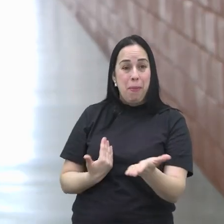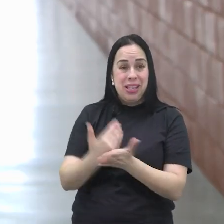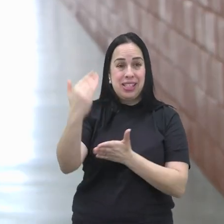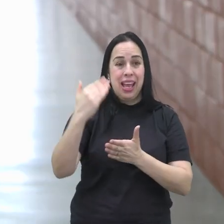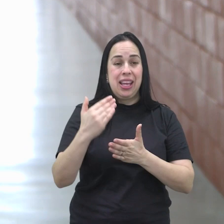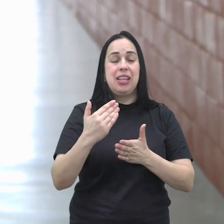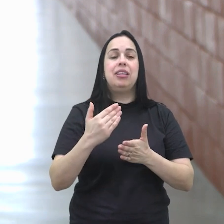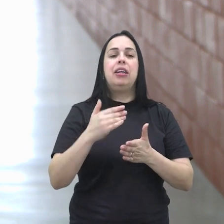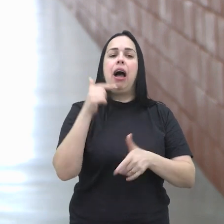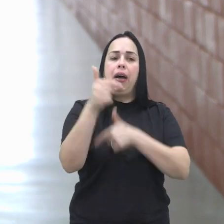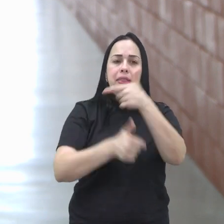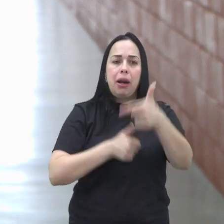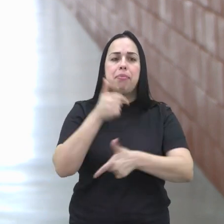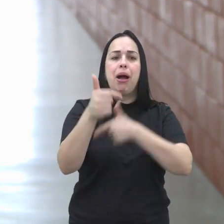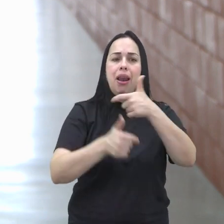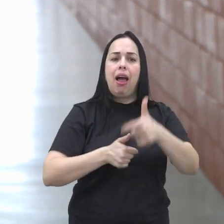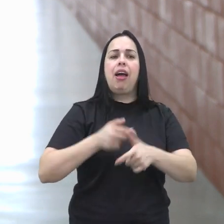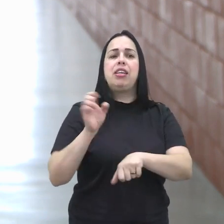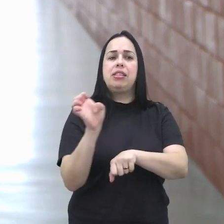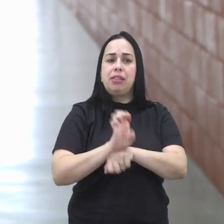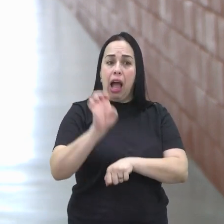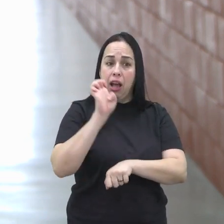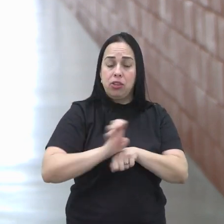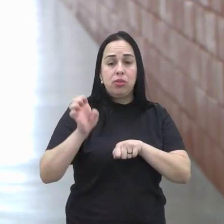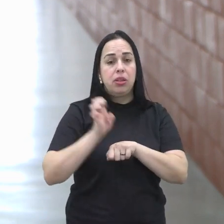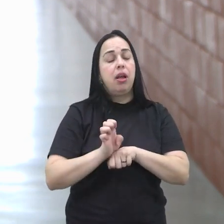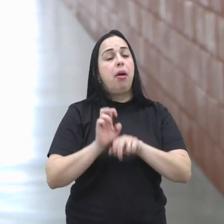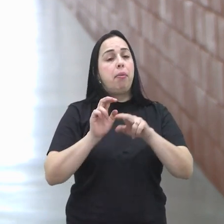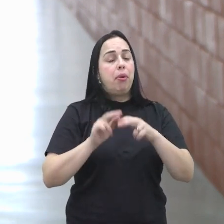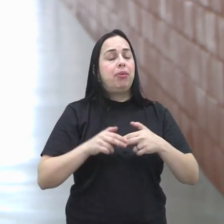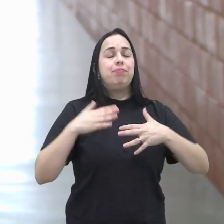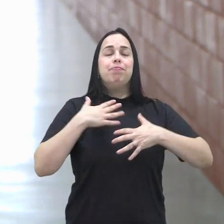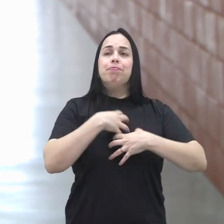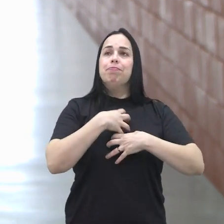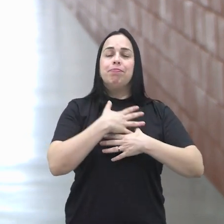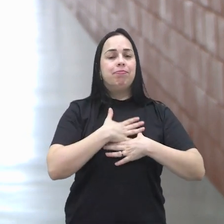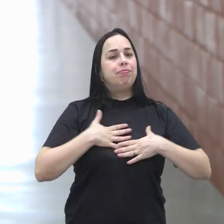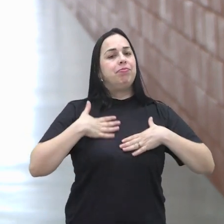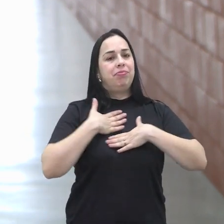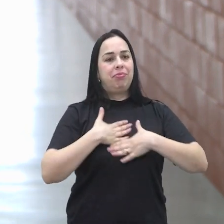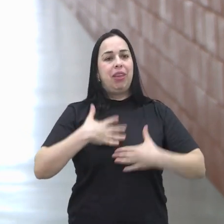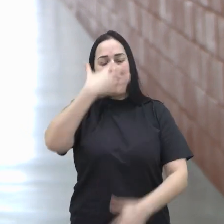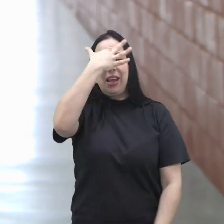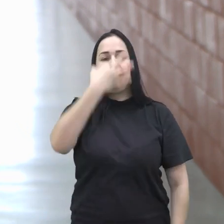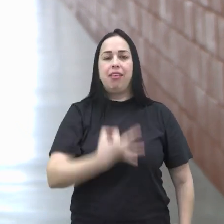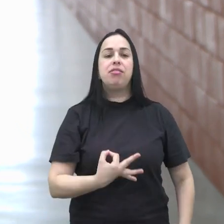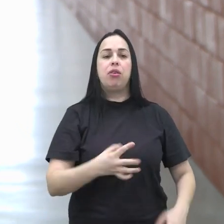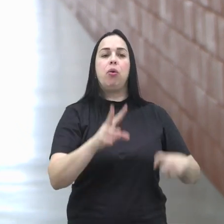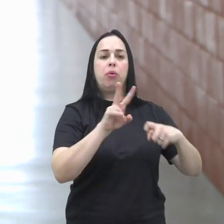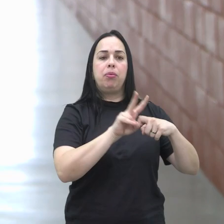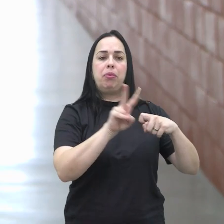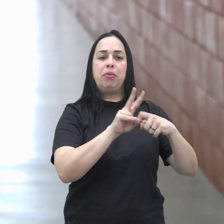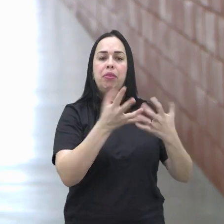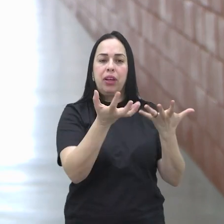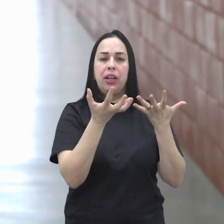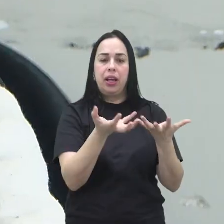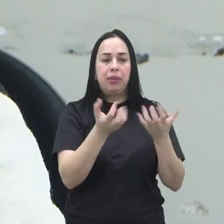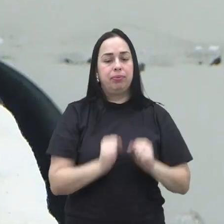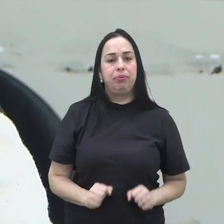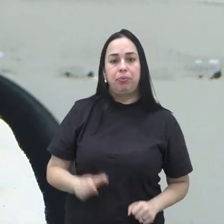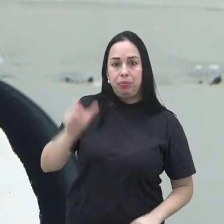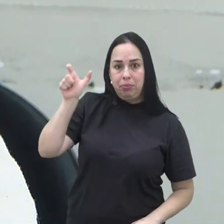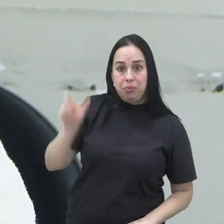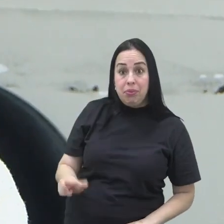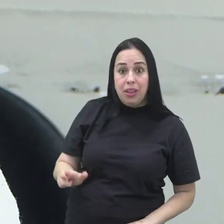primeiro plantão, dei meu primeiro plantão semana passada. E então, assim, para mim está sendo muito gratificante ter retornado e estar tendo a certeza de que é isso que eu quero para mim.